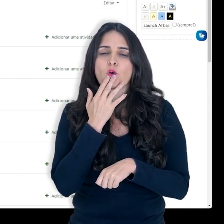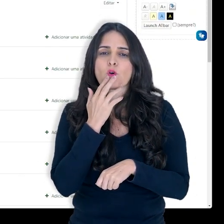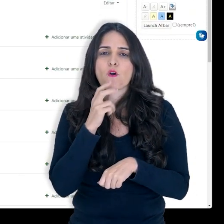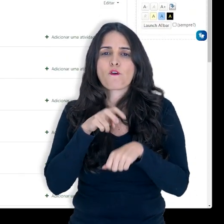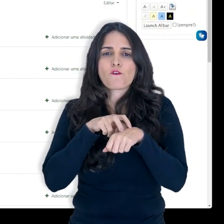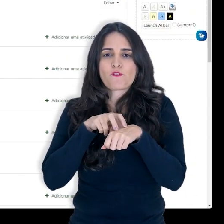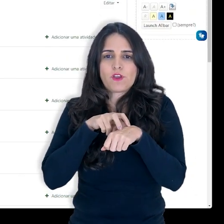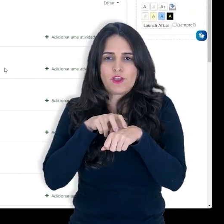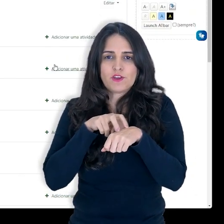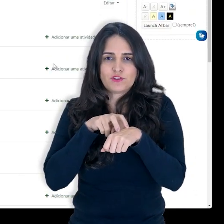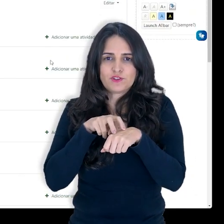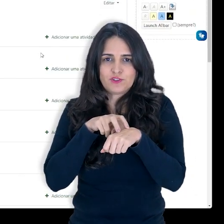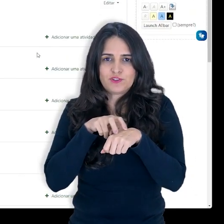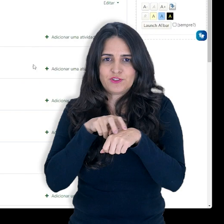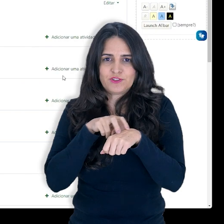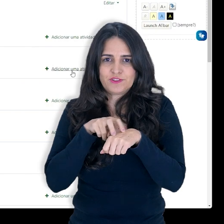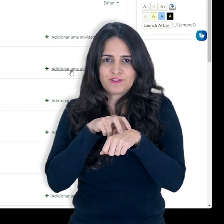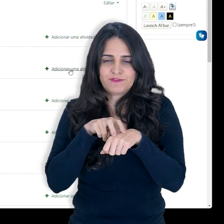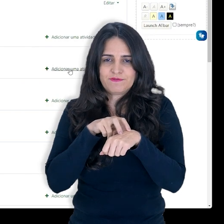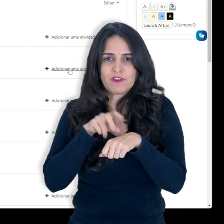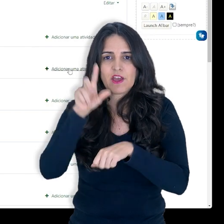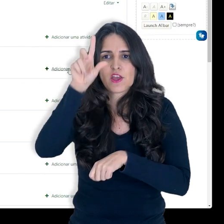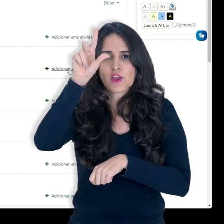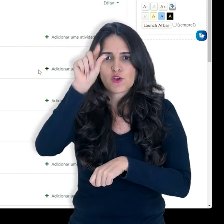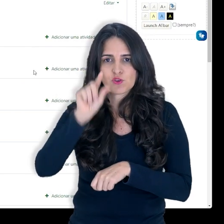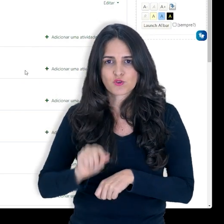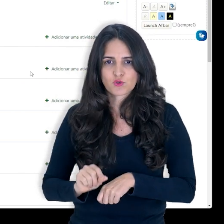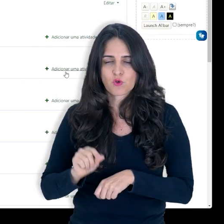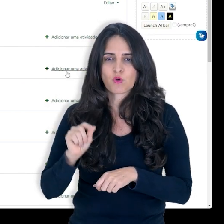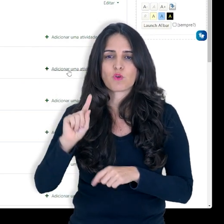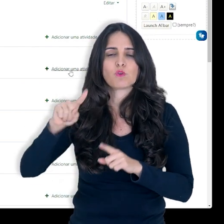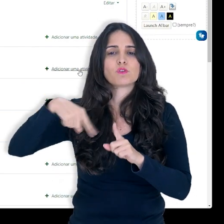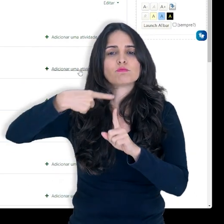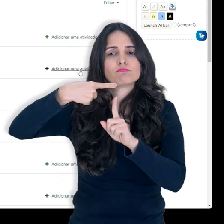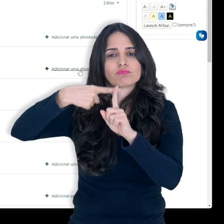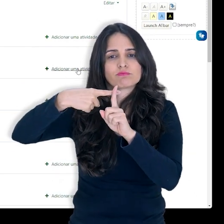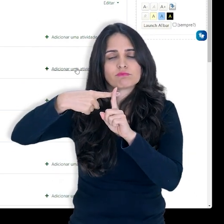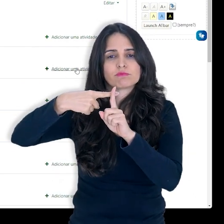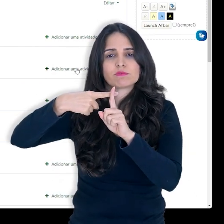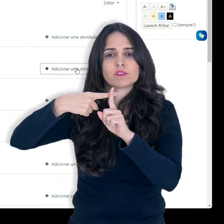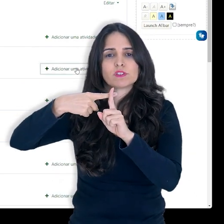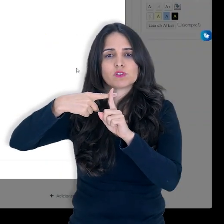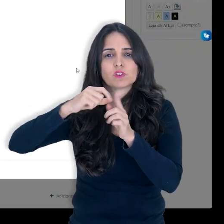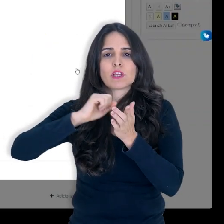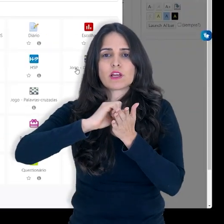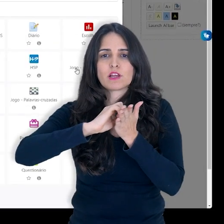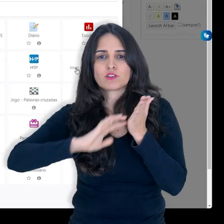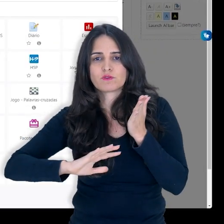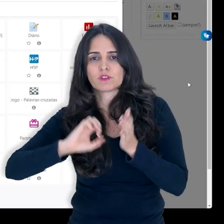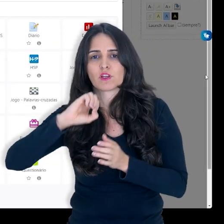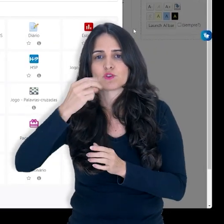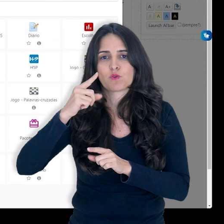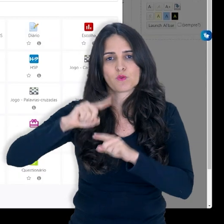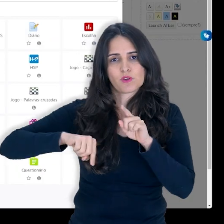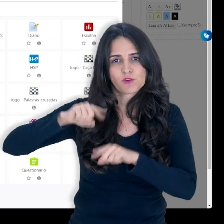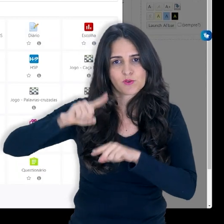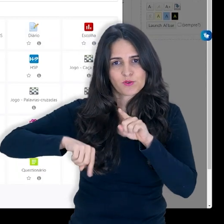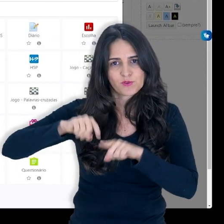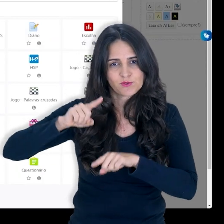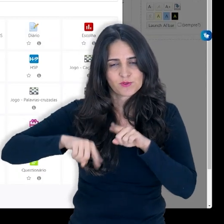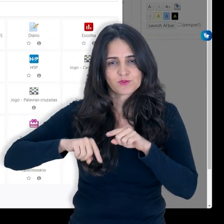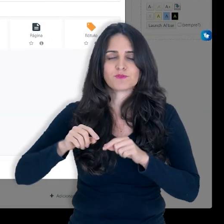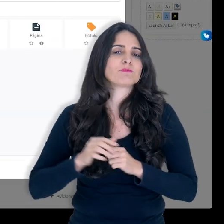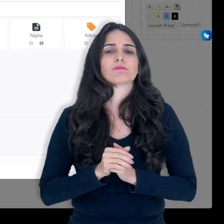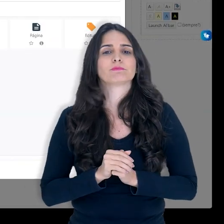tópico em qual semana inserir esse recurso clicar aqui em adicionar uma atividade ao recurso